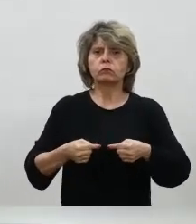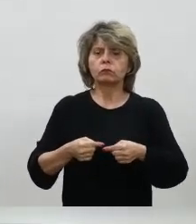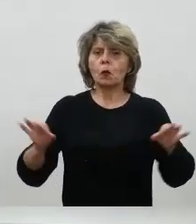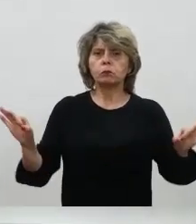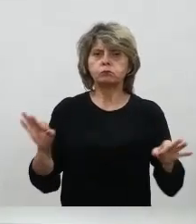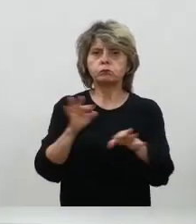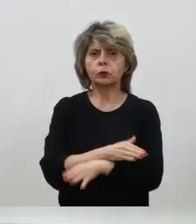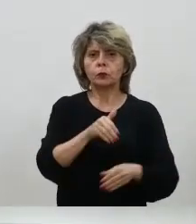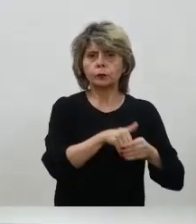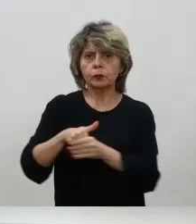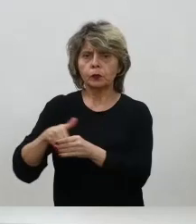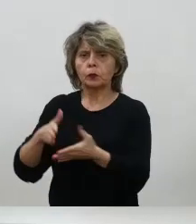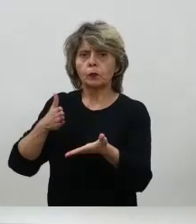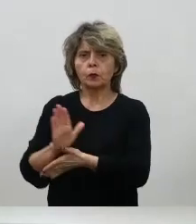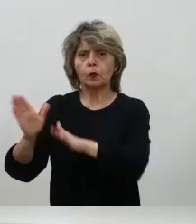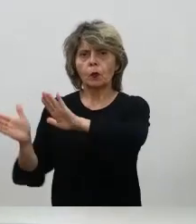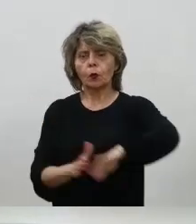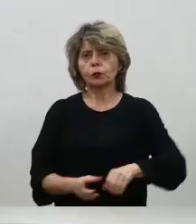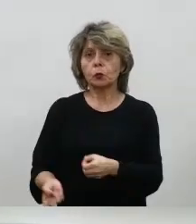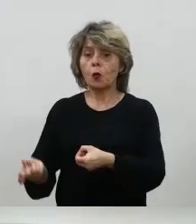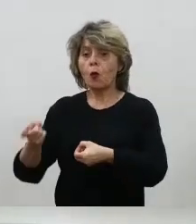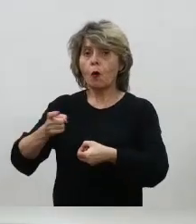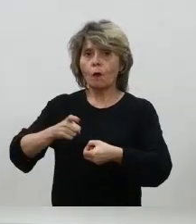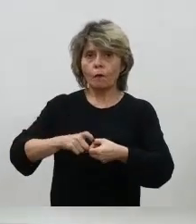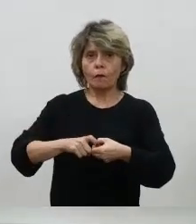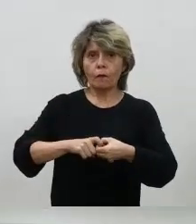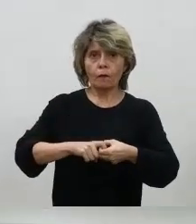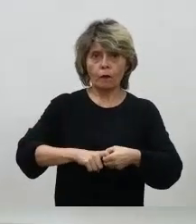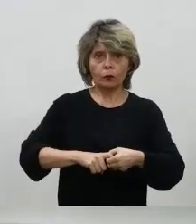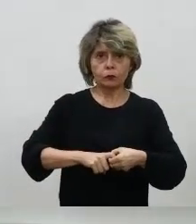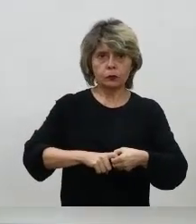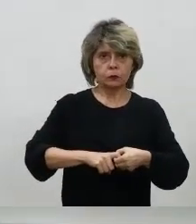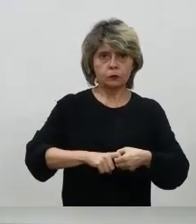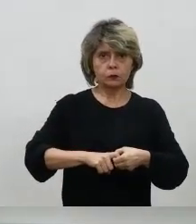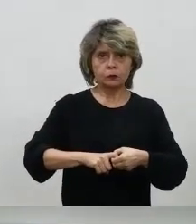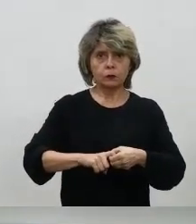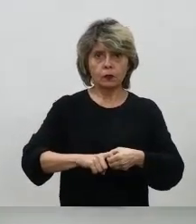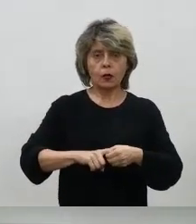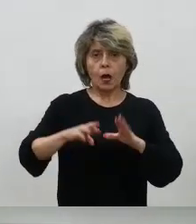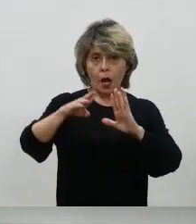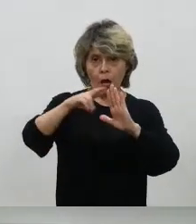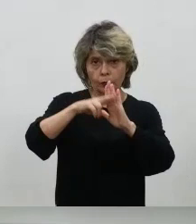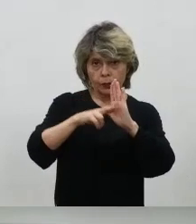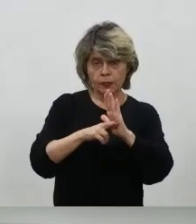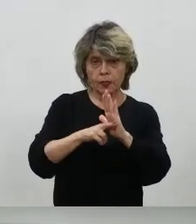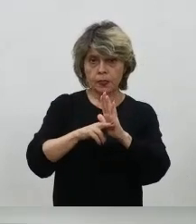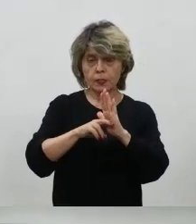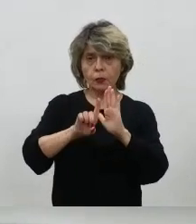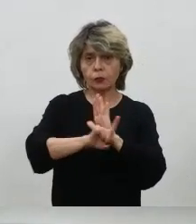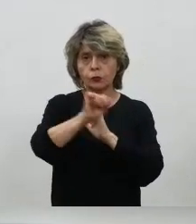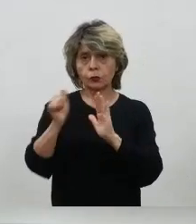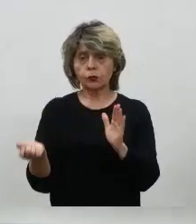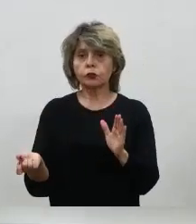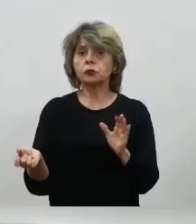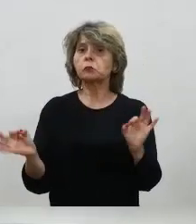em votação encerrada aprovados encerrado ordem encerrado a ordem do dia retorna à presidência